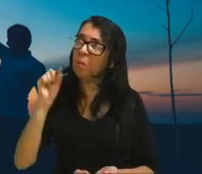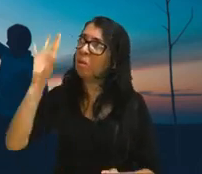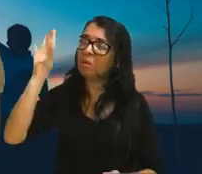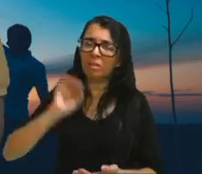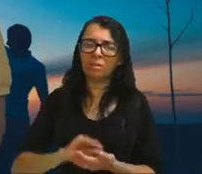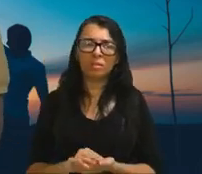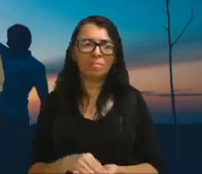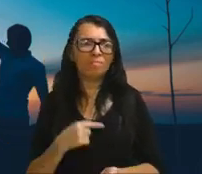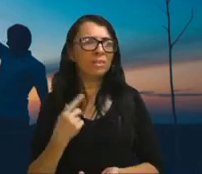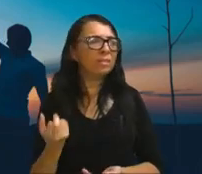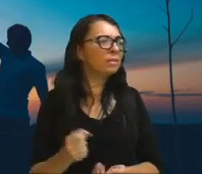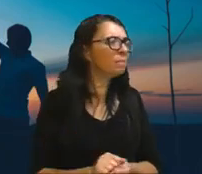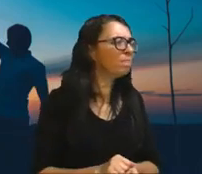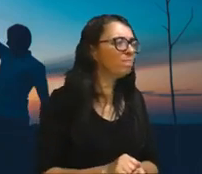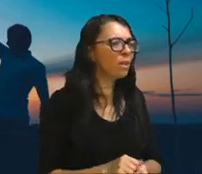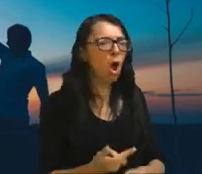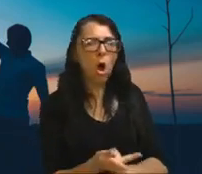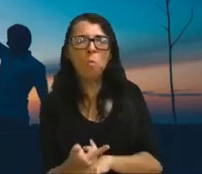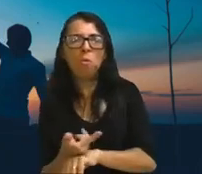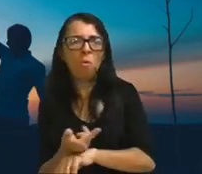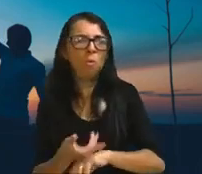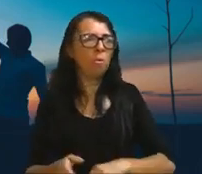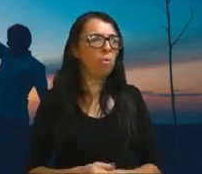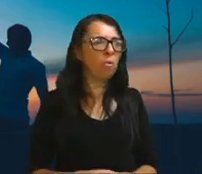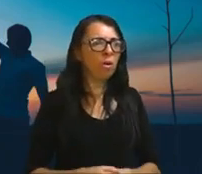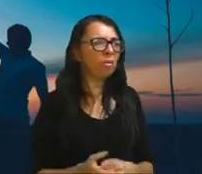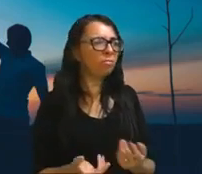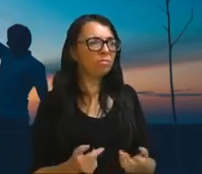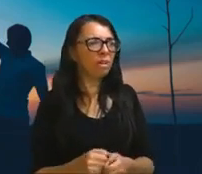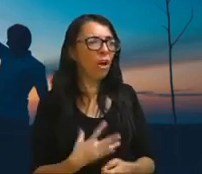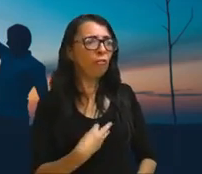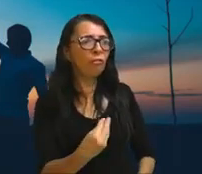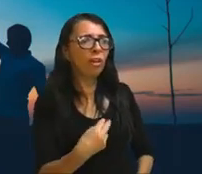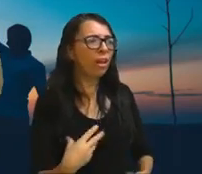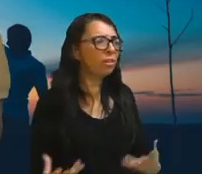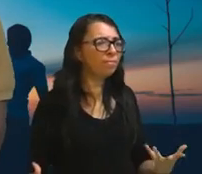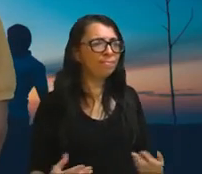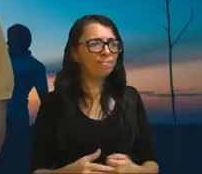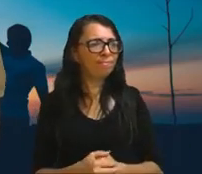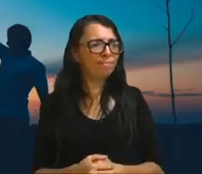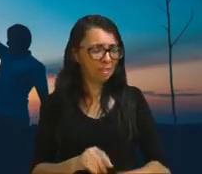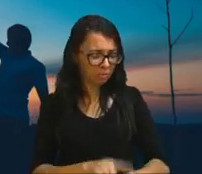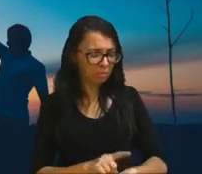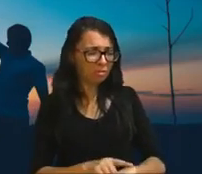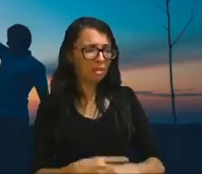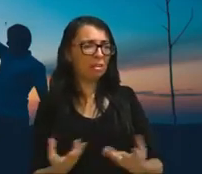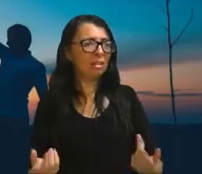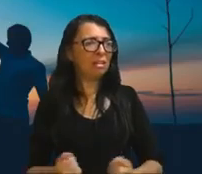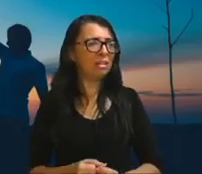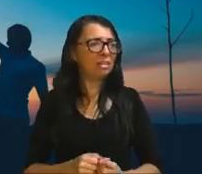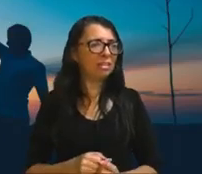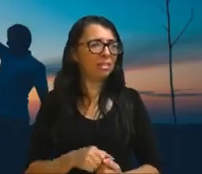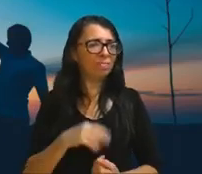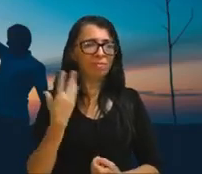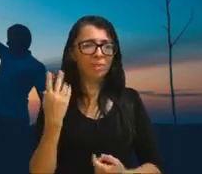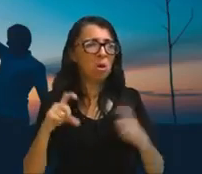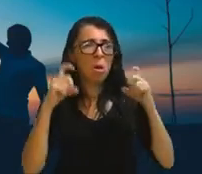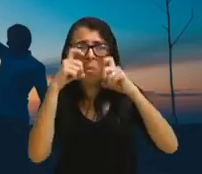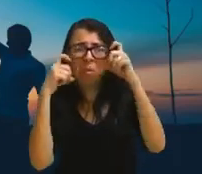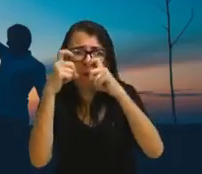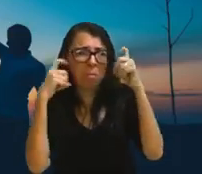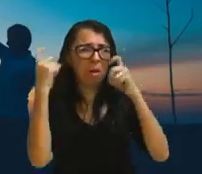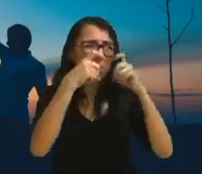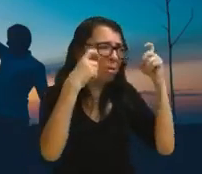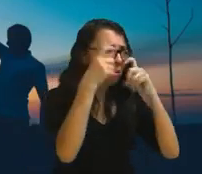nós colocaríamos. Nós faríamos isso. Isso demonstra que nós não confiamos em Deus. Nós devemos